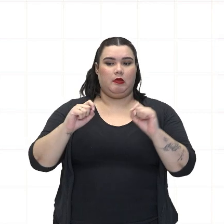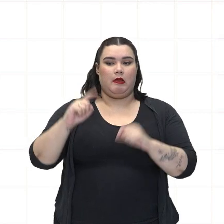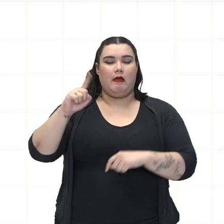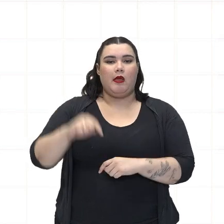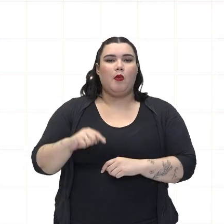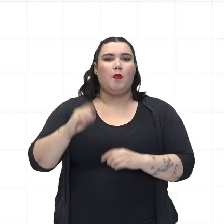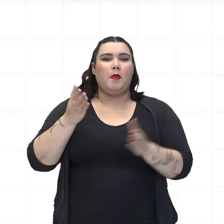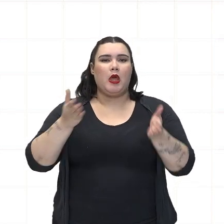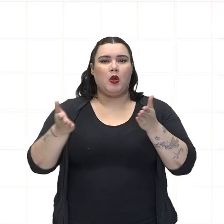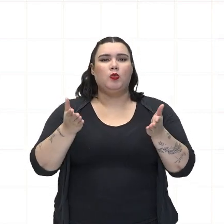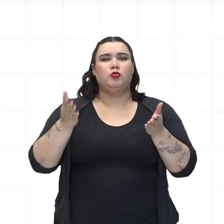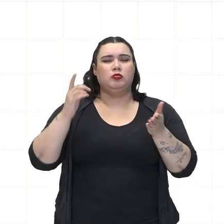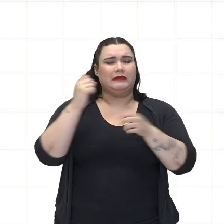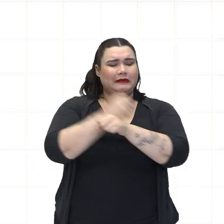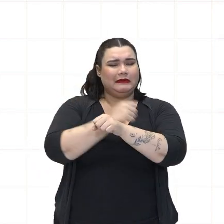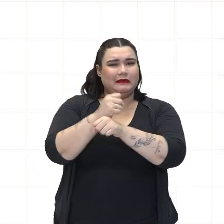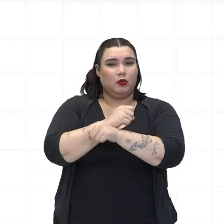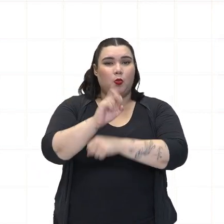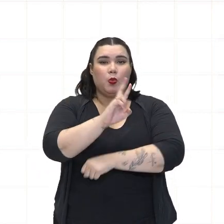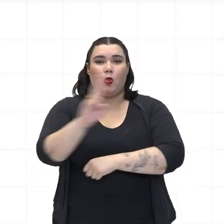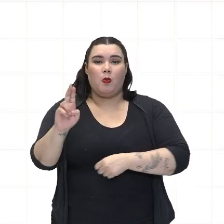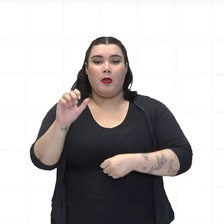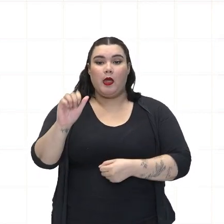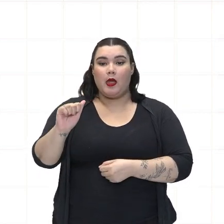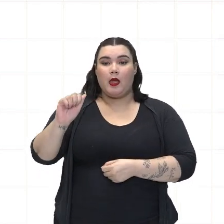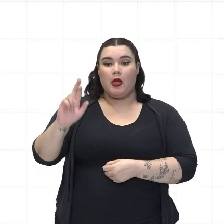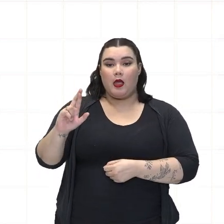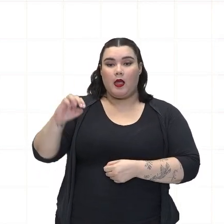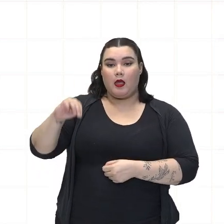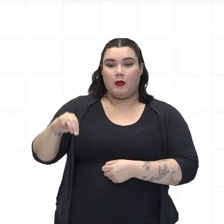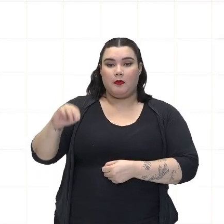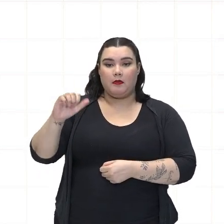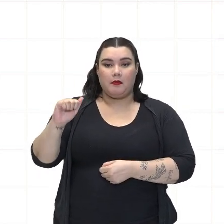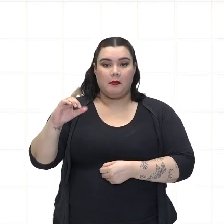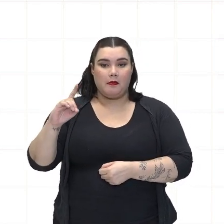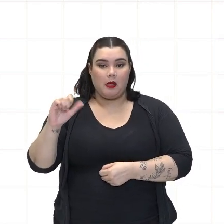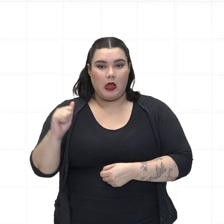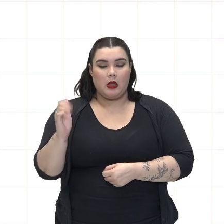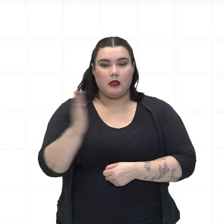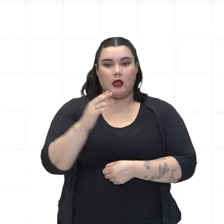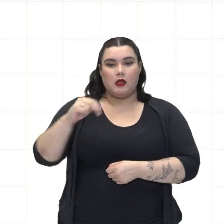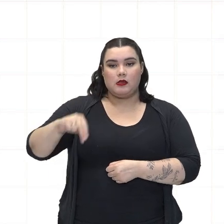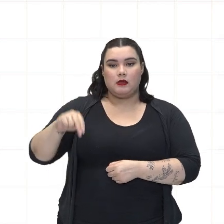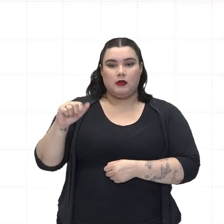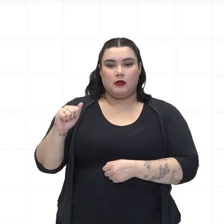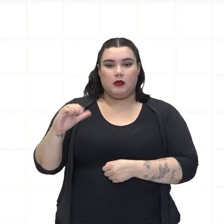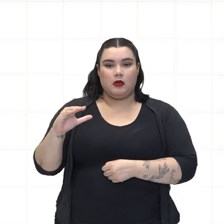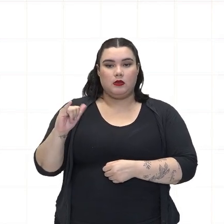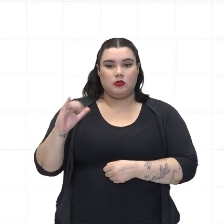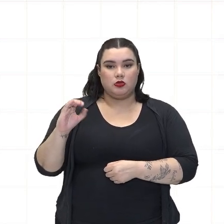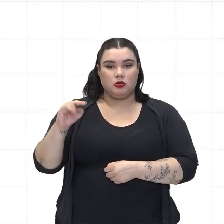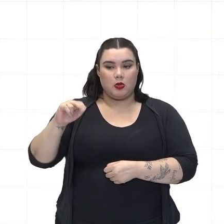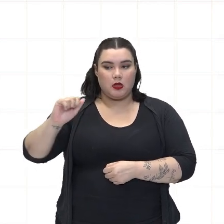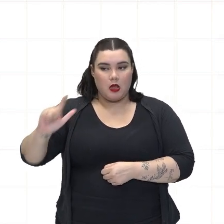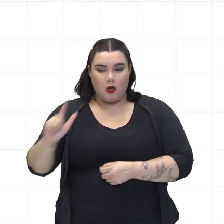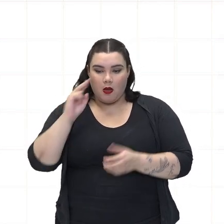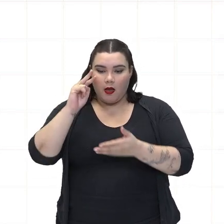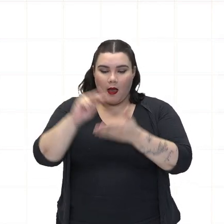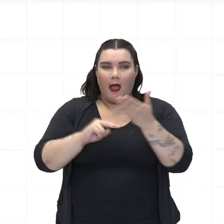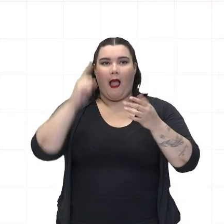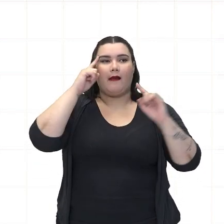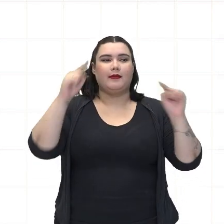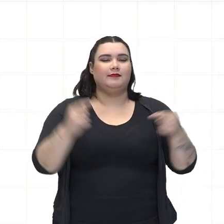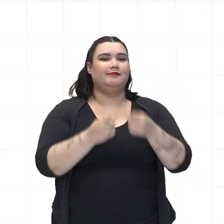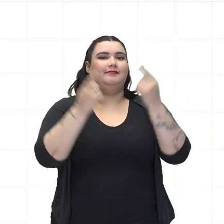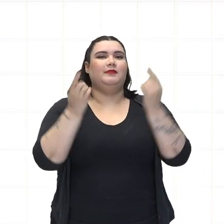Nacional. Mas toda vez que vocês virem algo relacionado à Armada Nacional nos livros didáticos, vocês associam logo com a